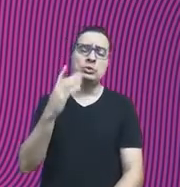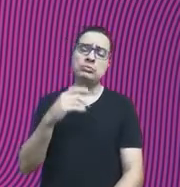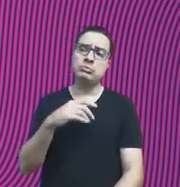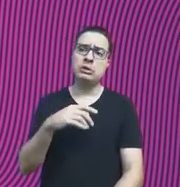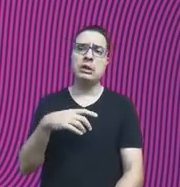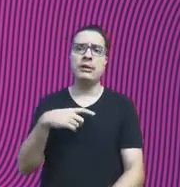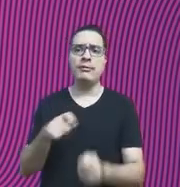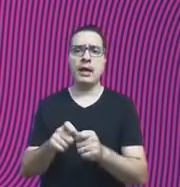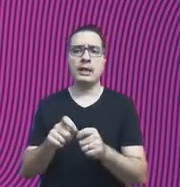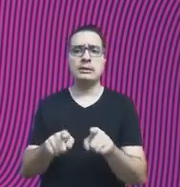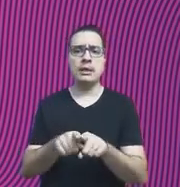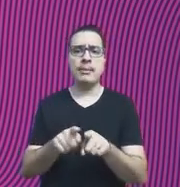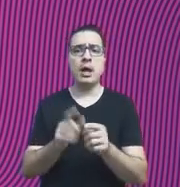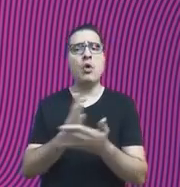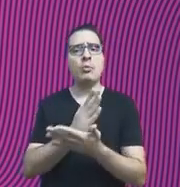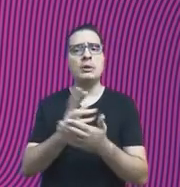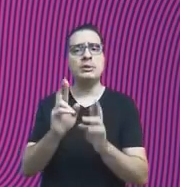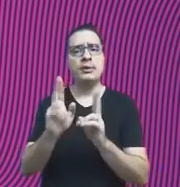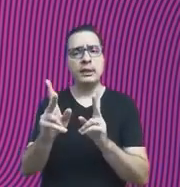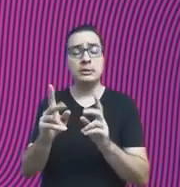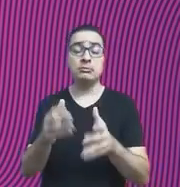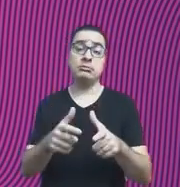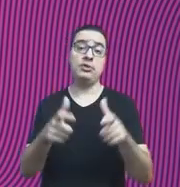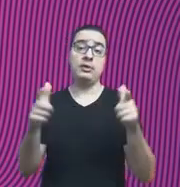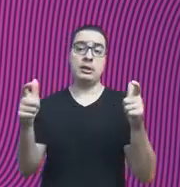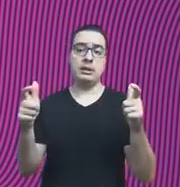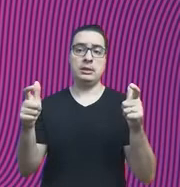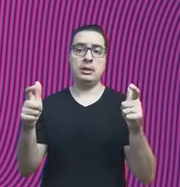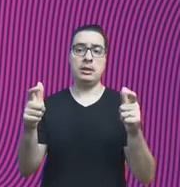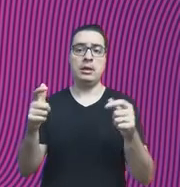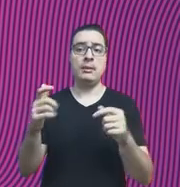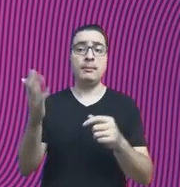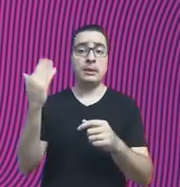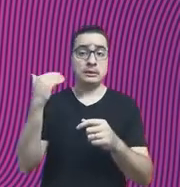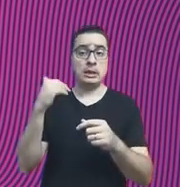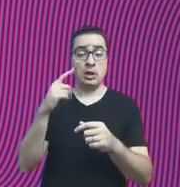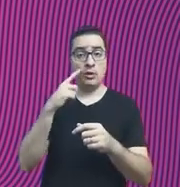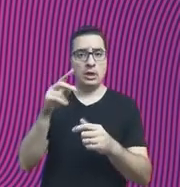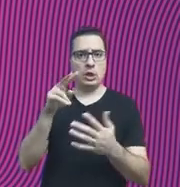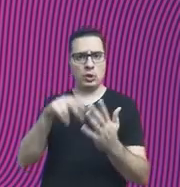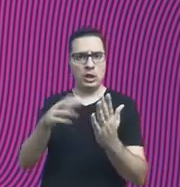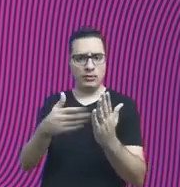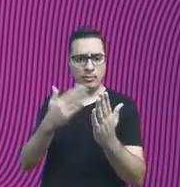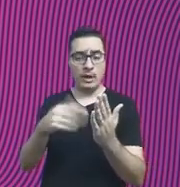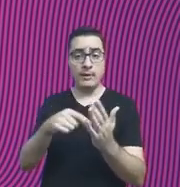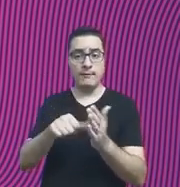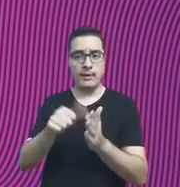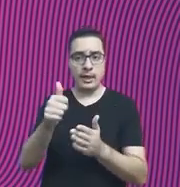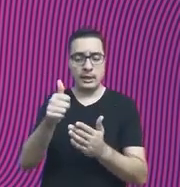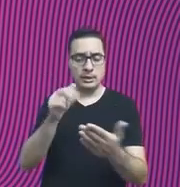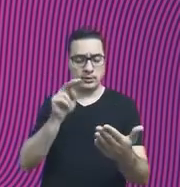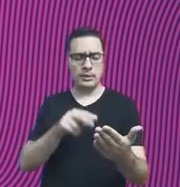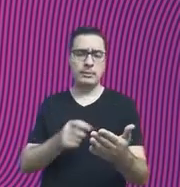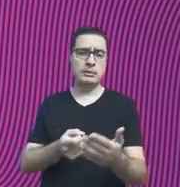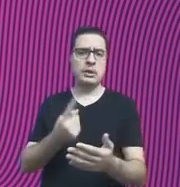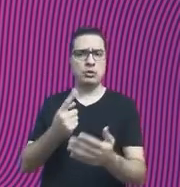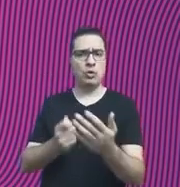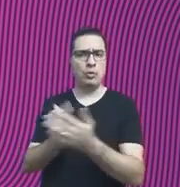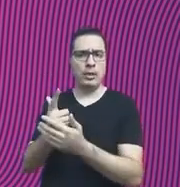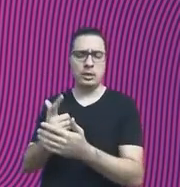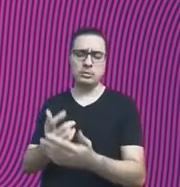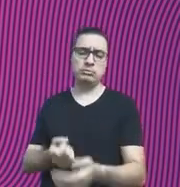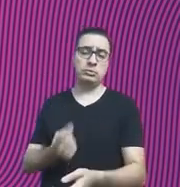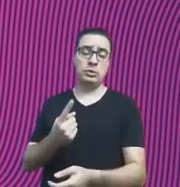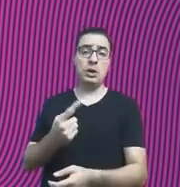vai fazer uma diferença gigantesca. Quando eu li o livro da primeira vez, e foi meio casual que eu comprei, eu gostei do